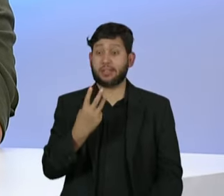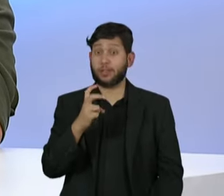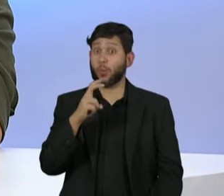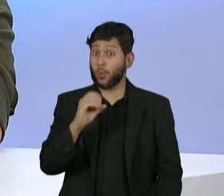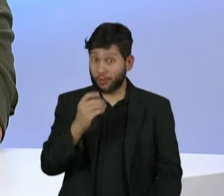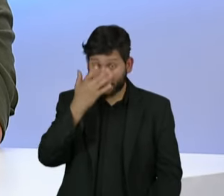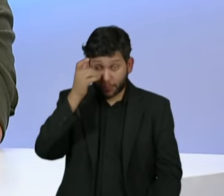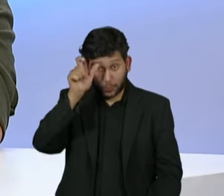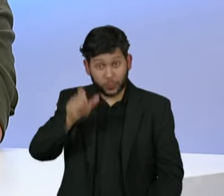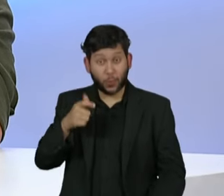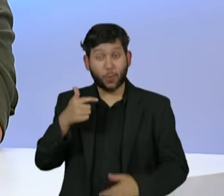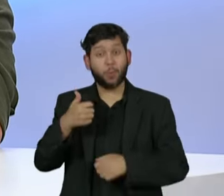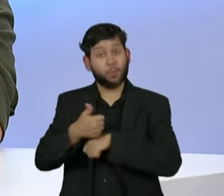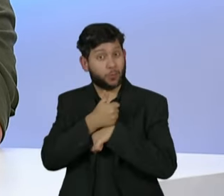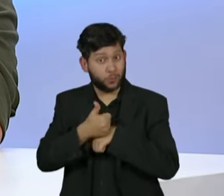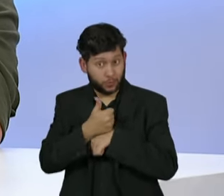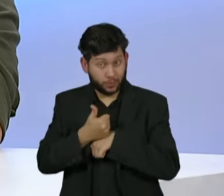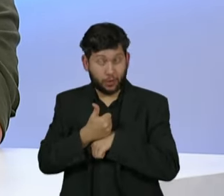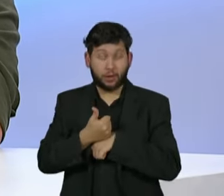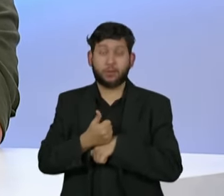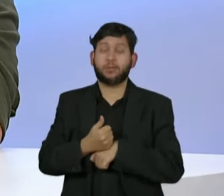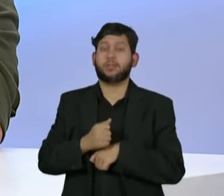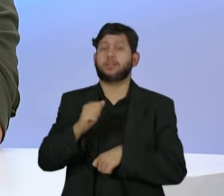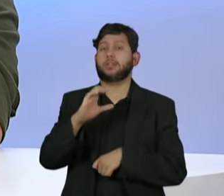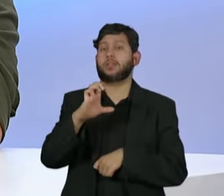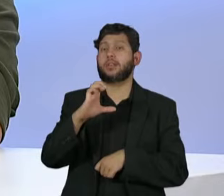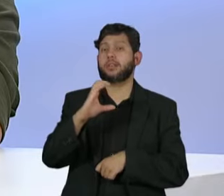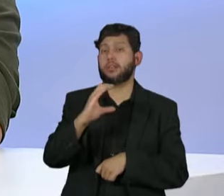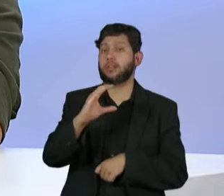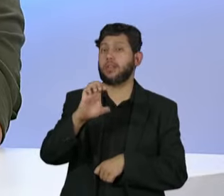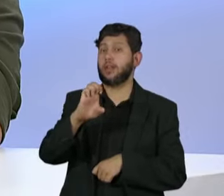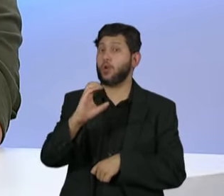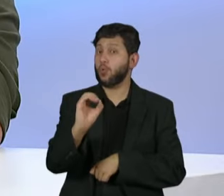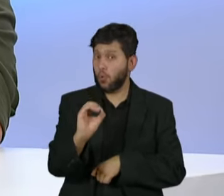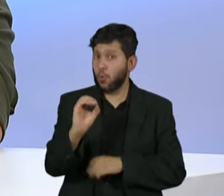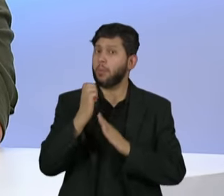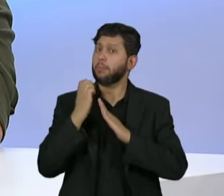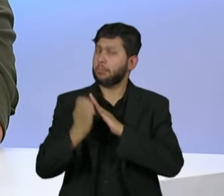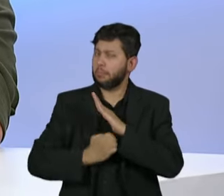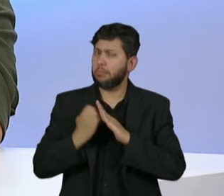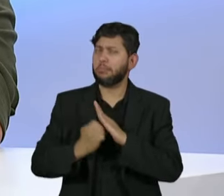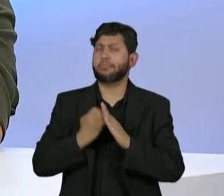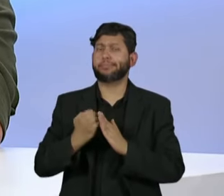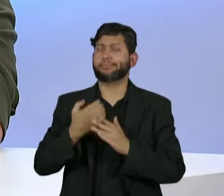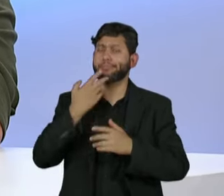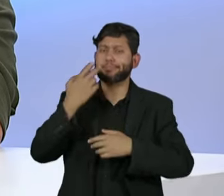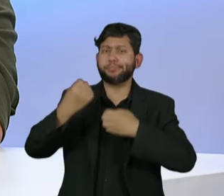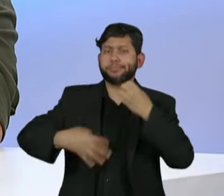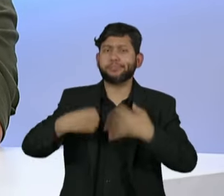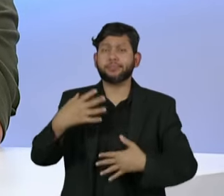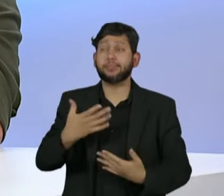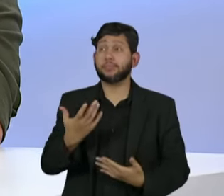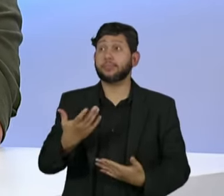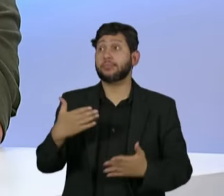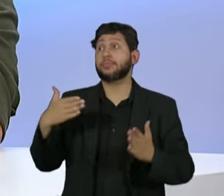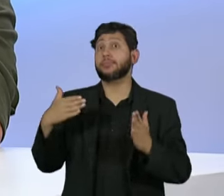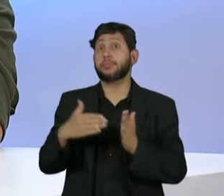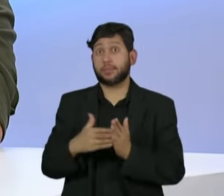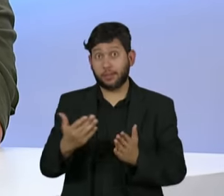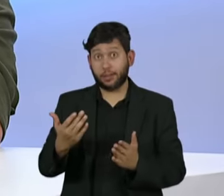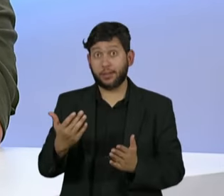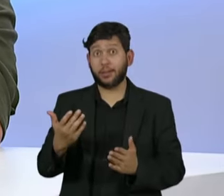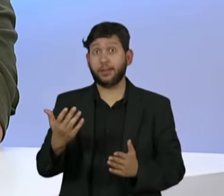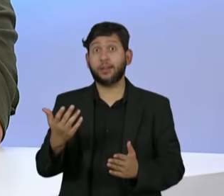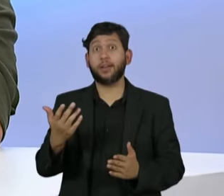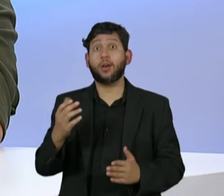especialistas incluindo ou se ouse e dessas grandes empresas até o são Alt